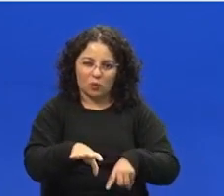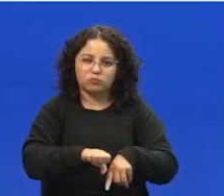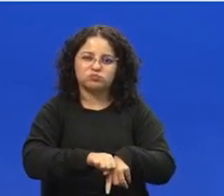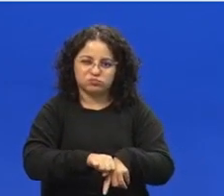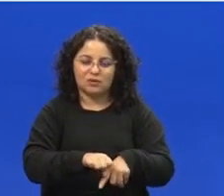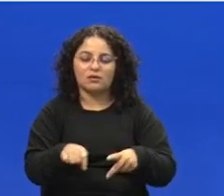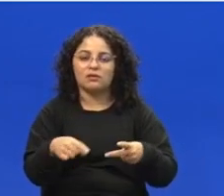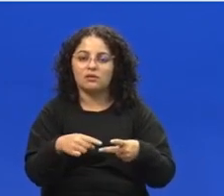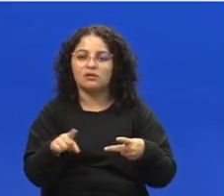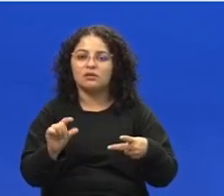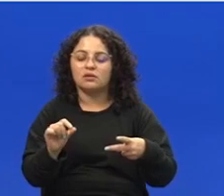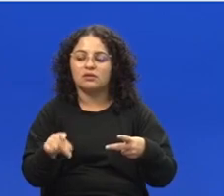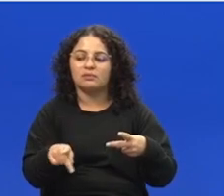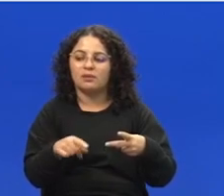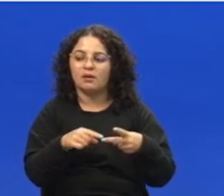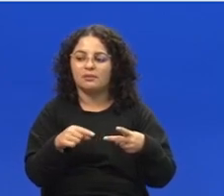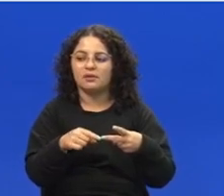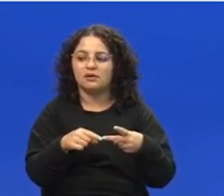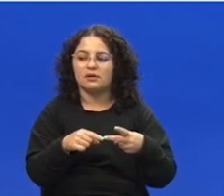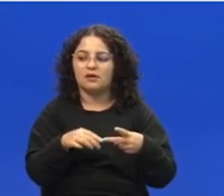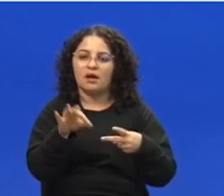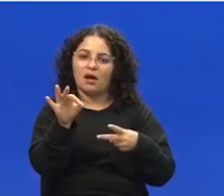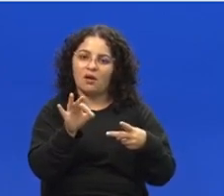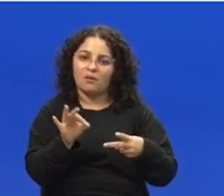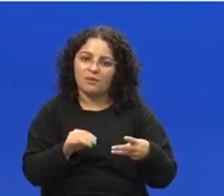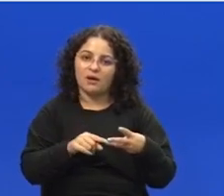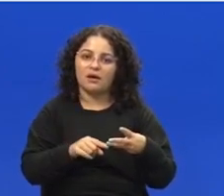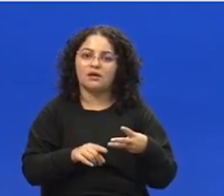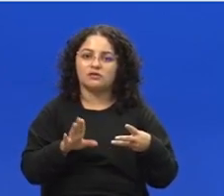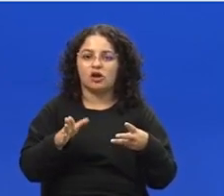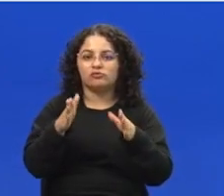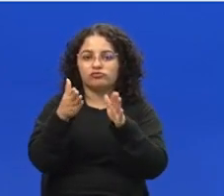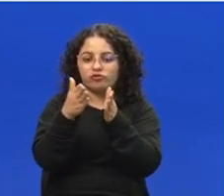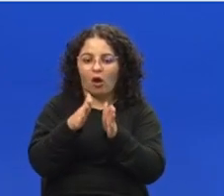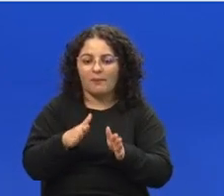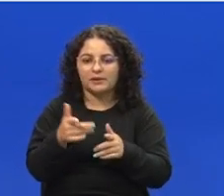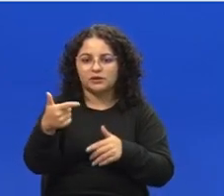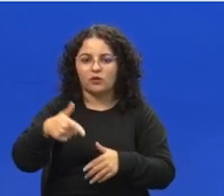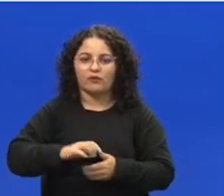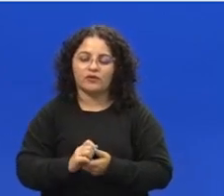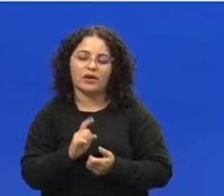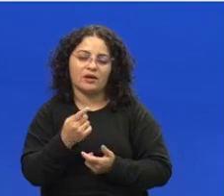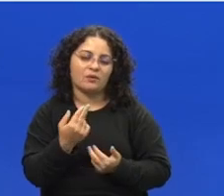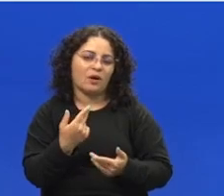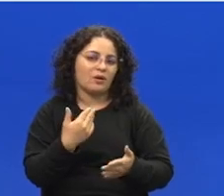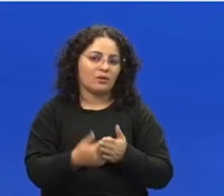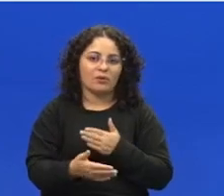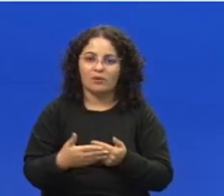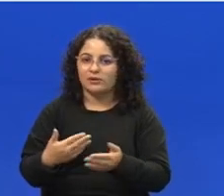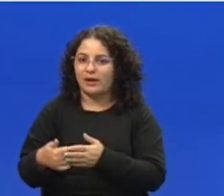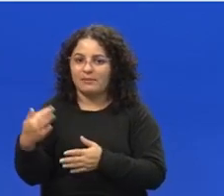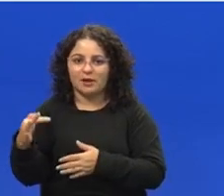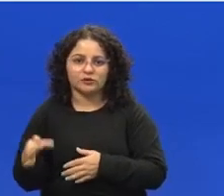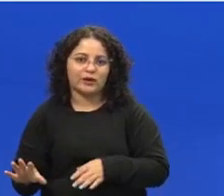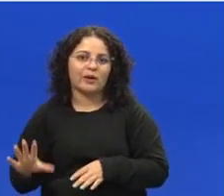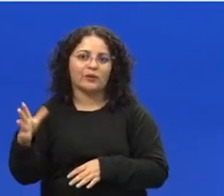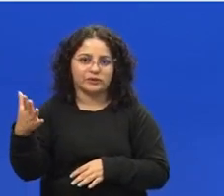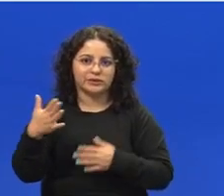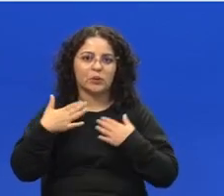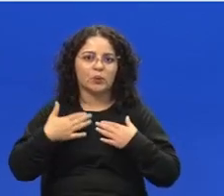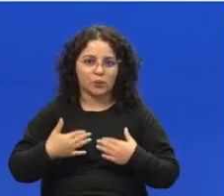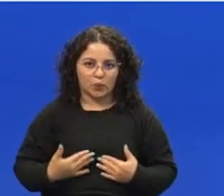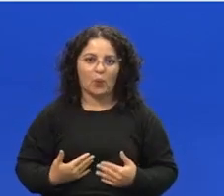Em um modo geral, essas três fases são fases que acontecem no processo inflamatório de qualquer lesão ocorrida no corpo